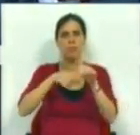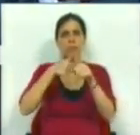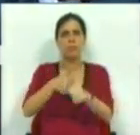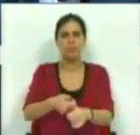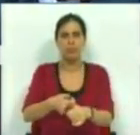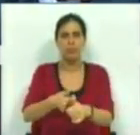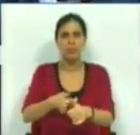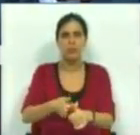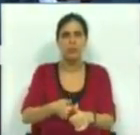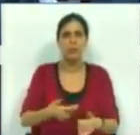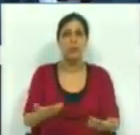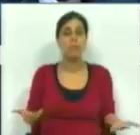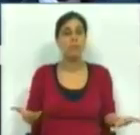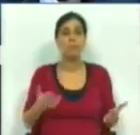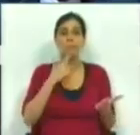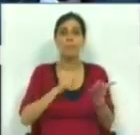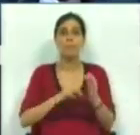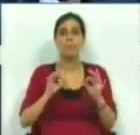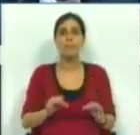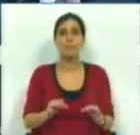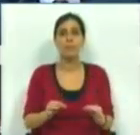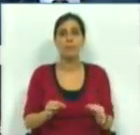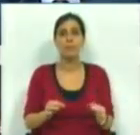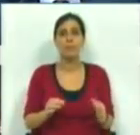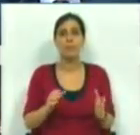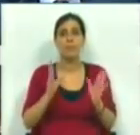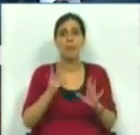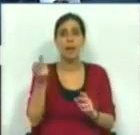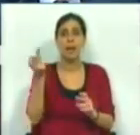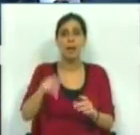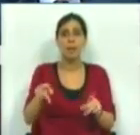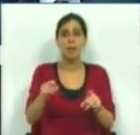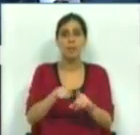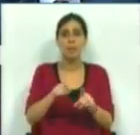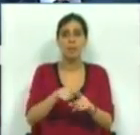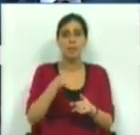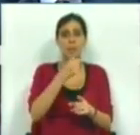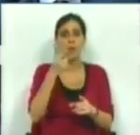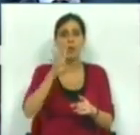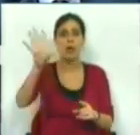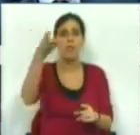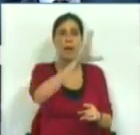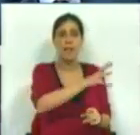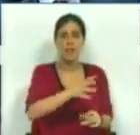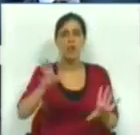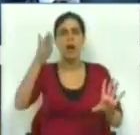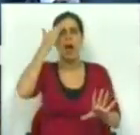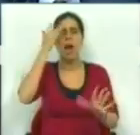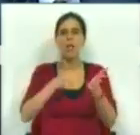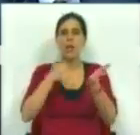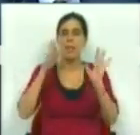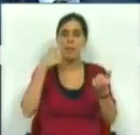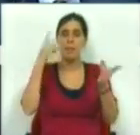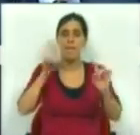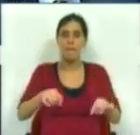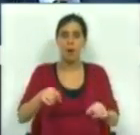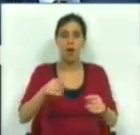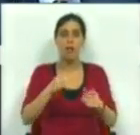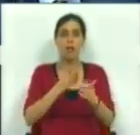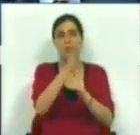que, no fundo, é um diktat, tem aparecido como um diktat de 1 ou 2 países. Penso que é necessário reconstituir